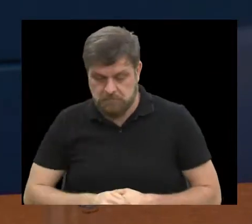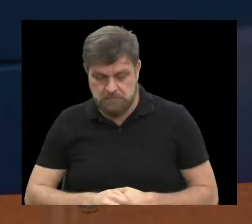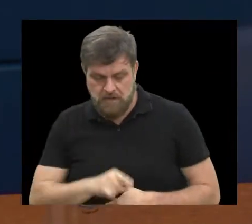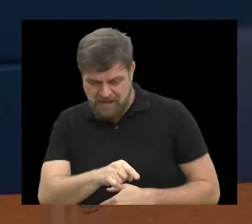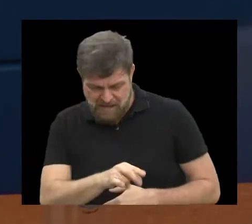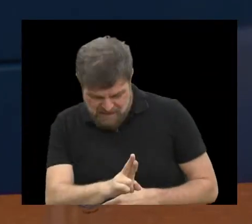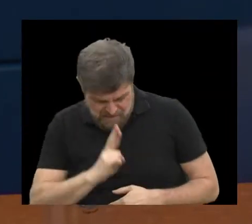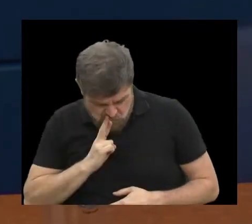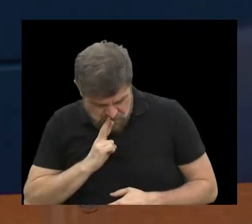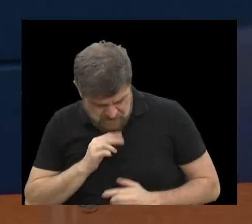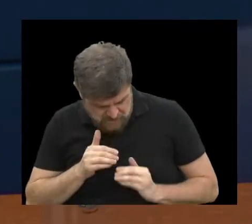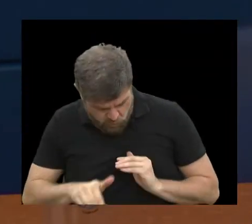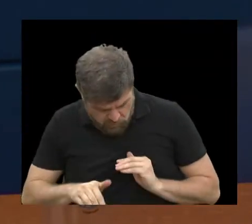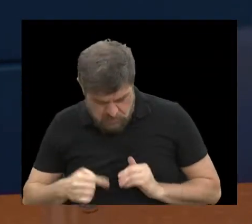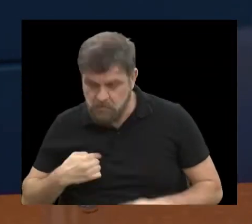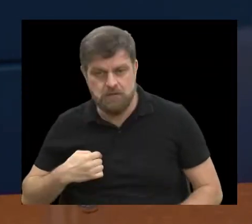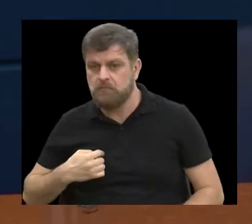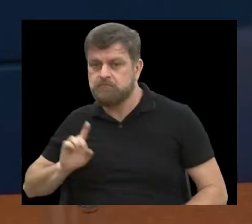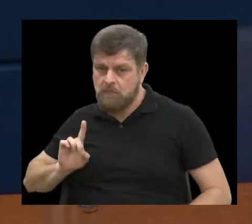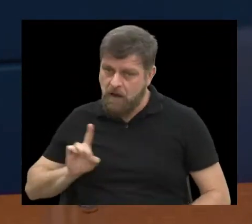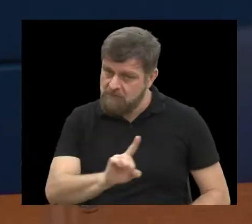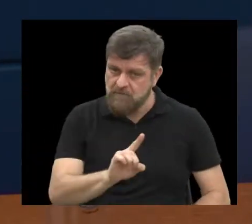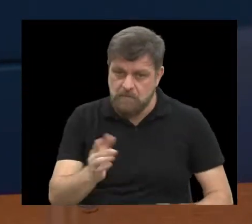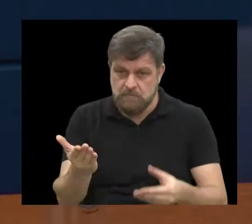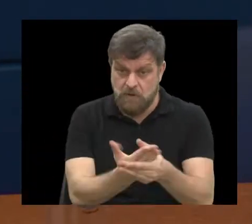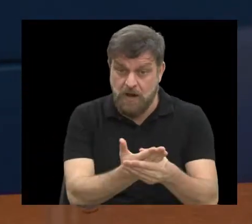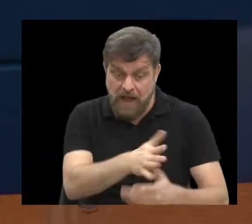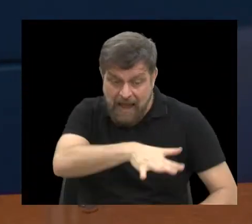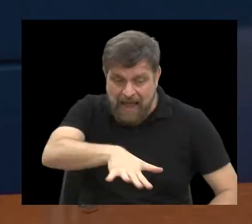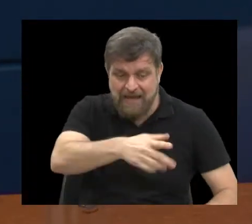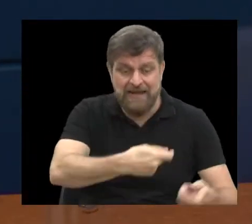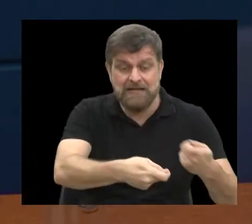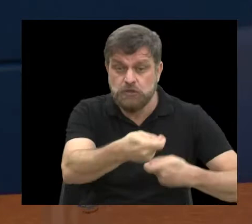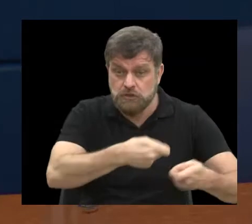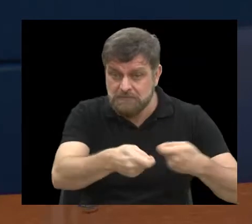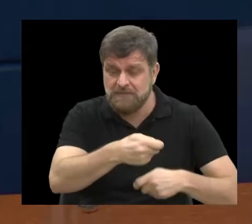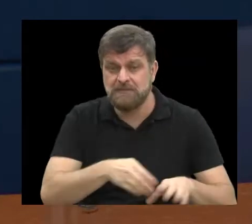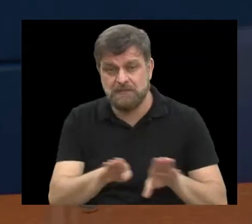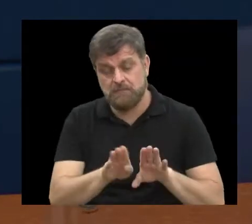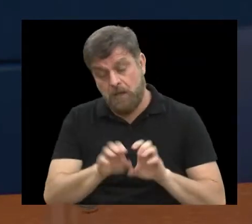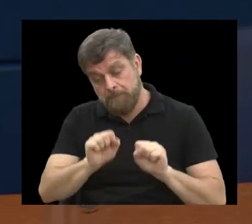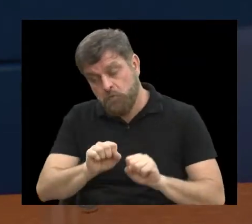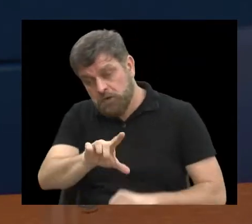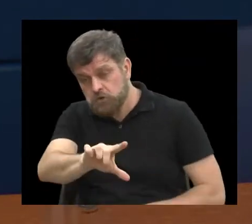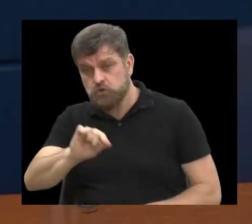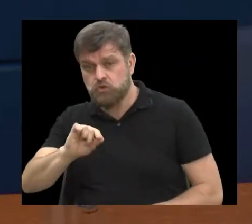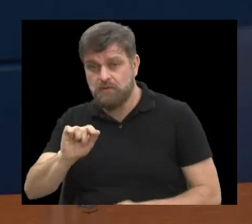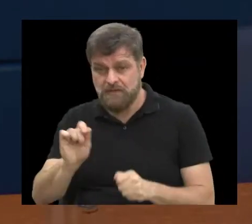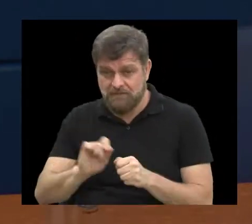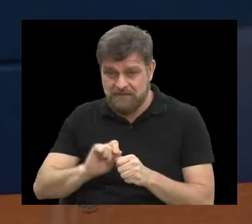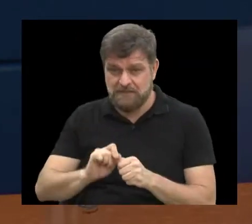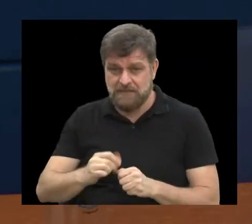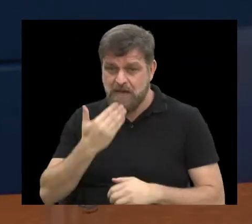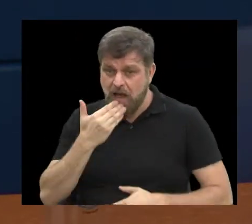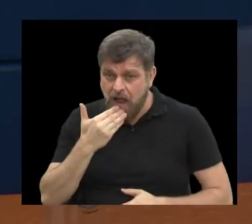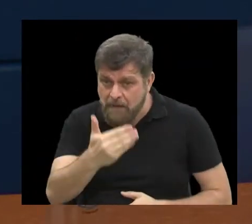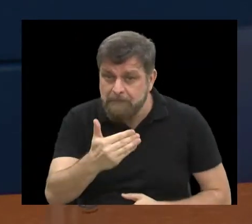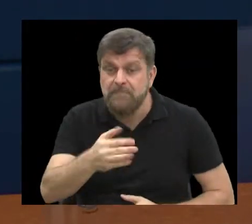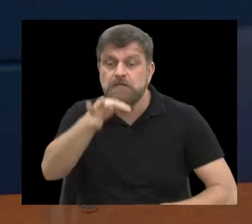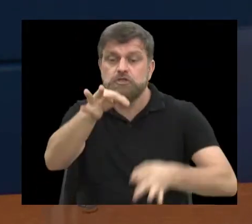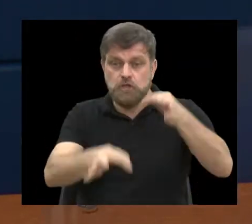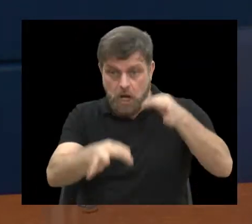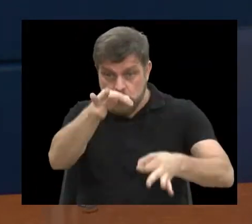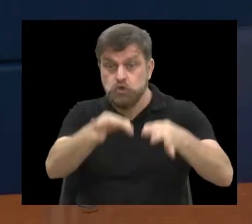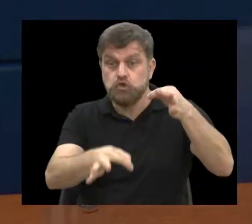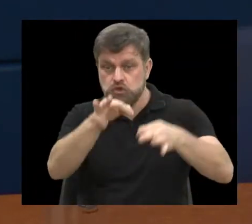do INSS, ela pode, ao invés de entrar com recurso administrativo, ela pode optar por entrar com o pedido judicial.